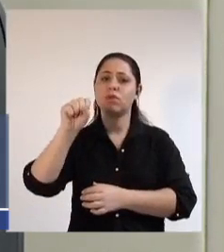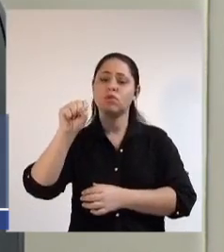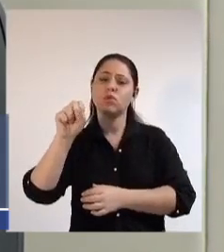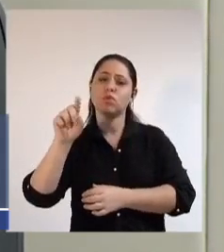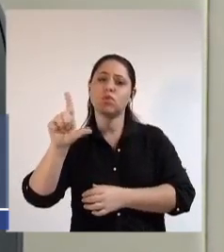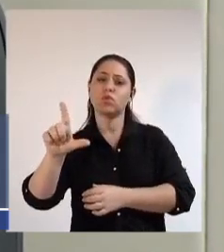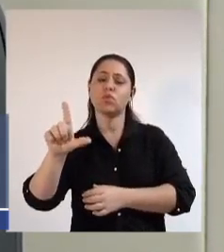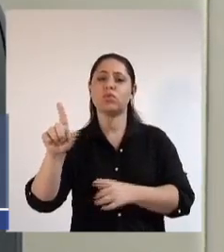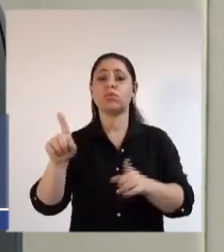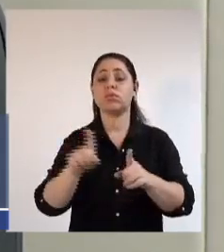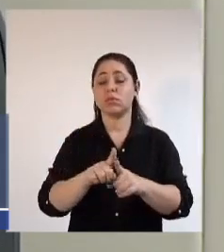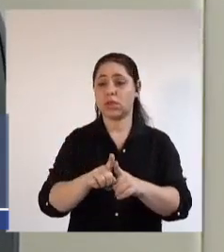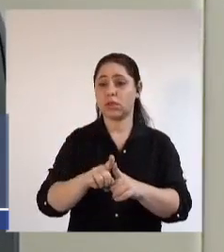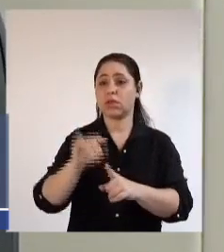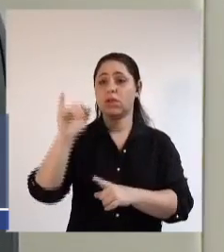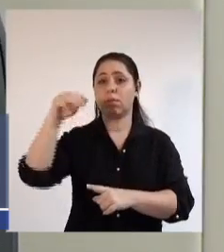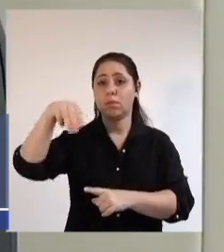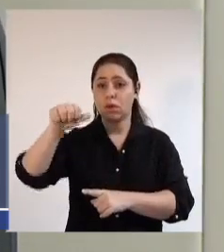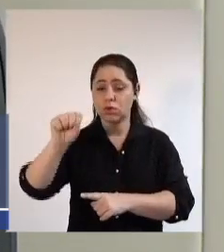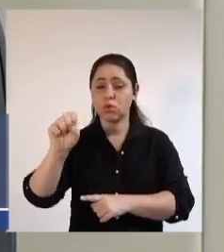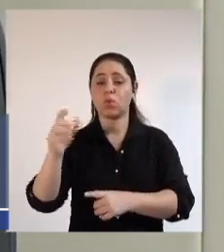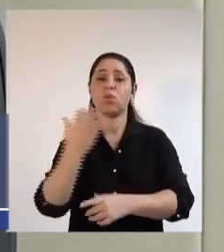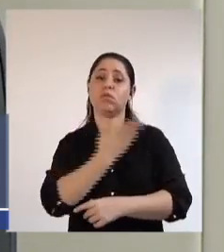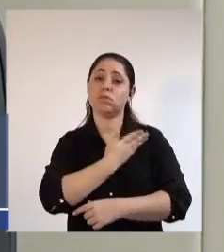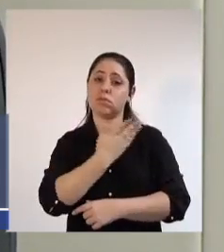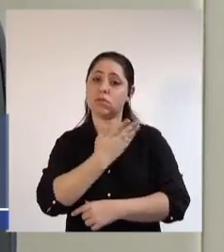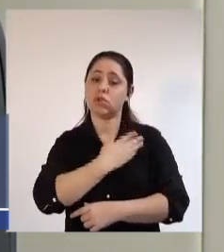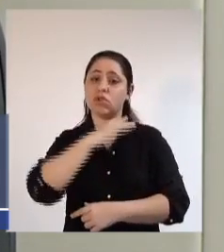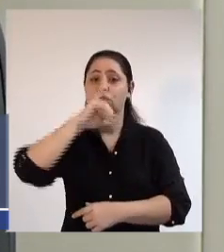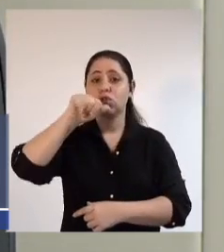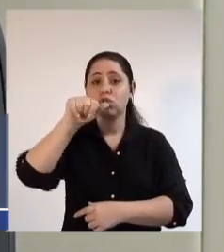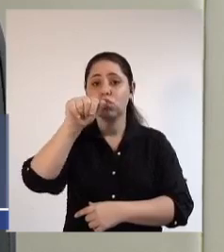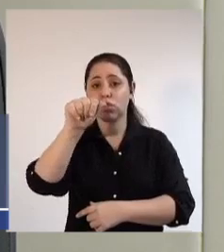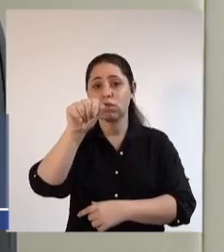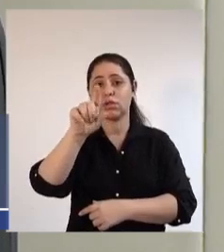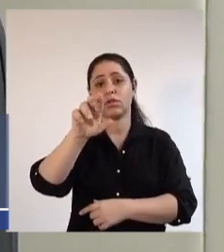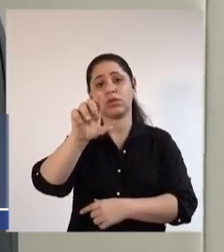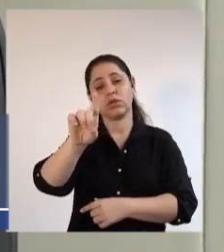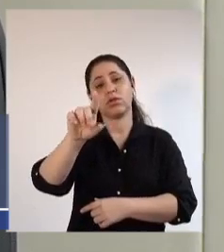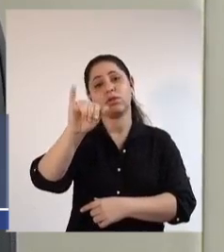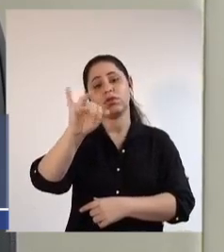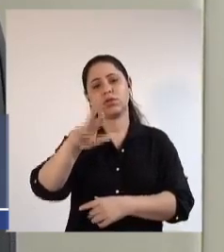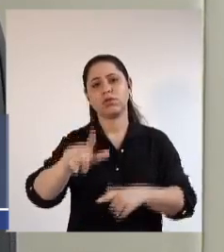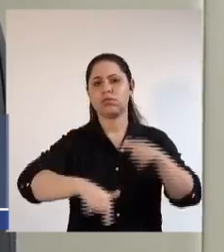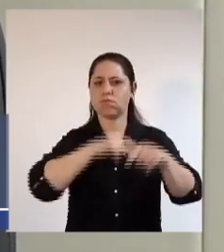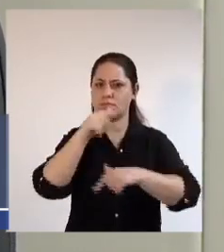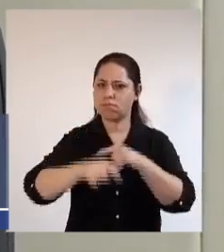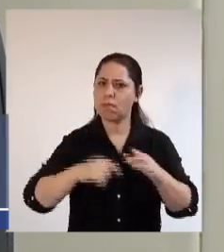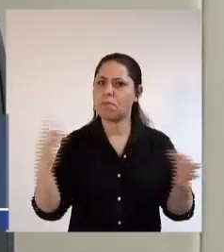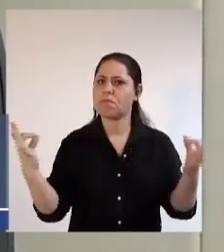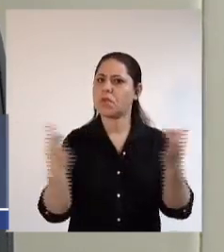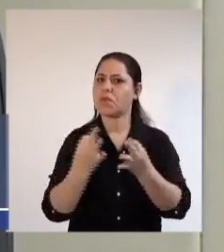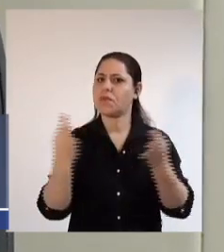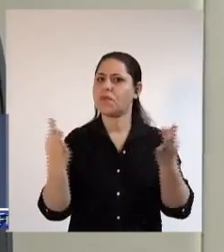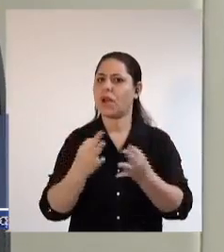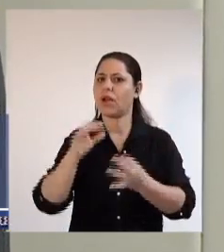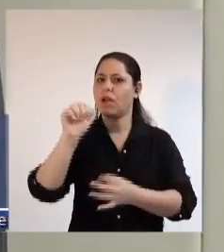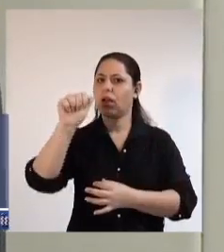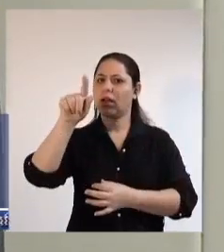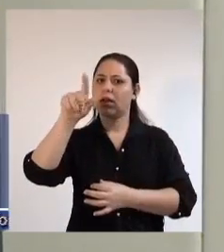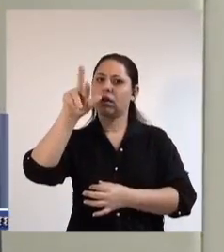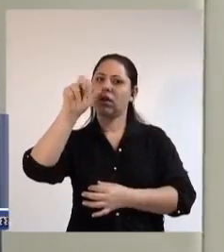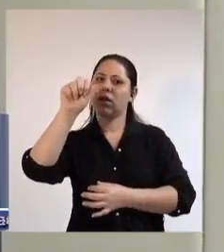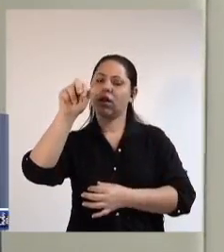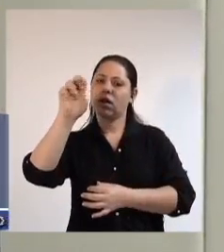da guk lado mas o nosso colega de trabalho também saudar o jardim e bocato que faz um excelente trabalho na granja é só do vereador